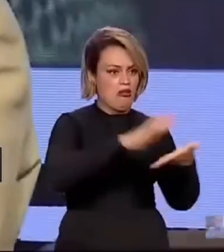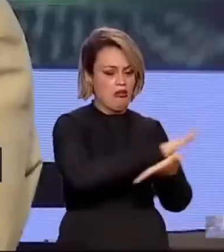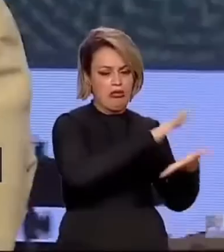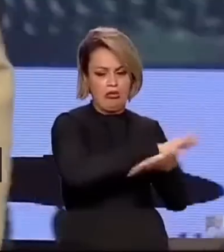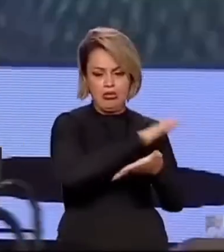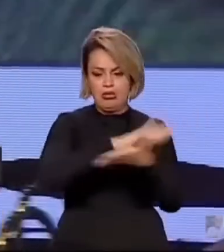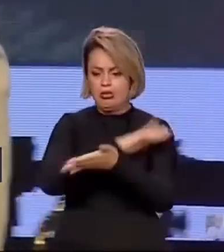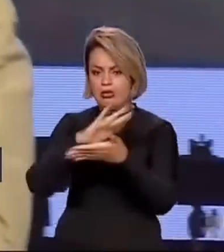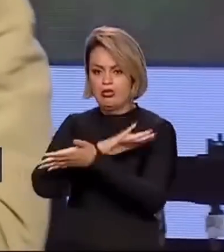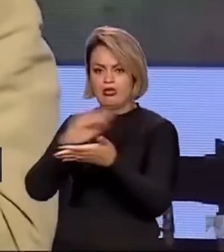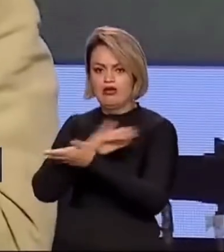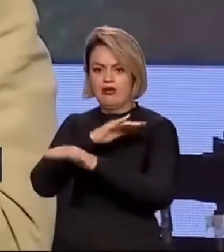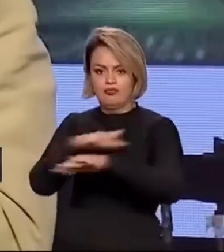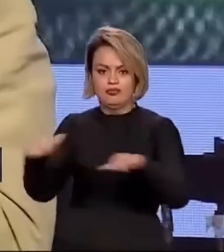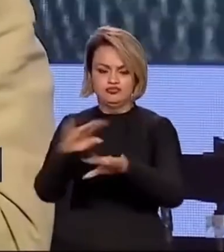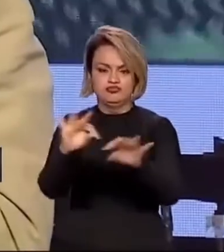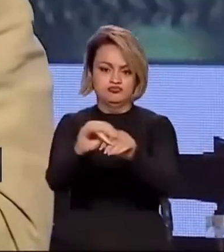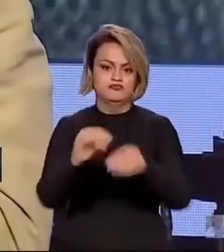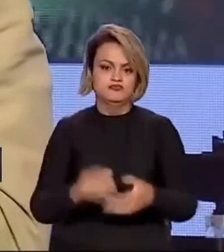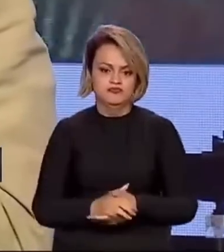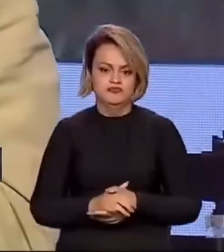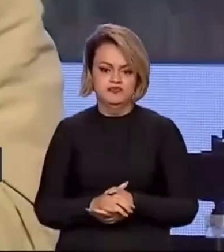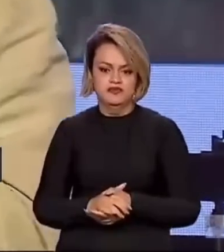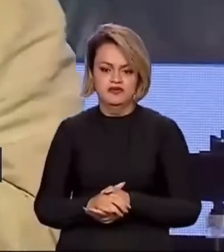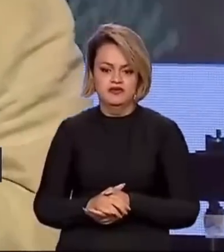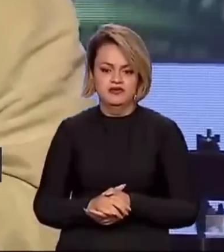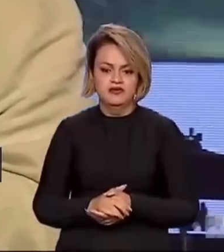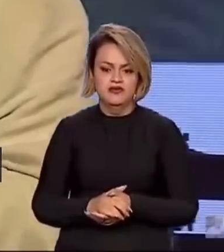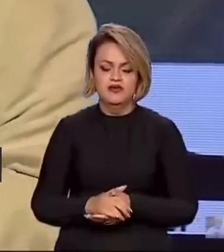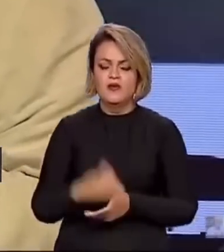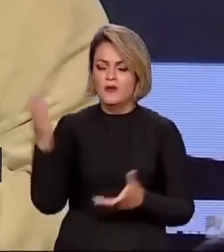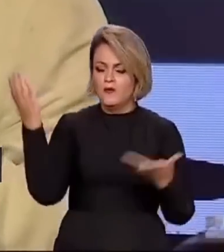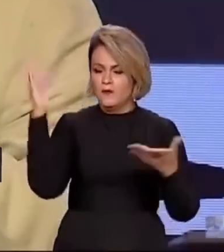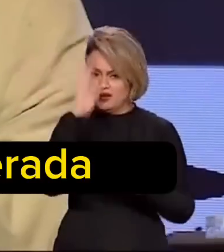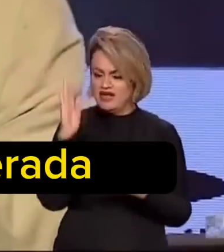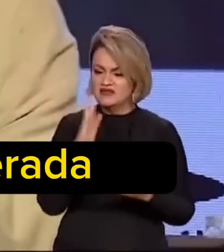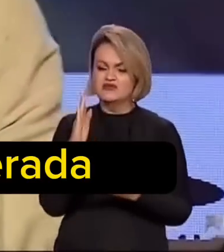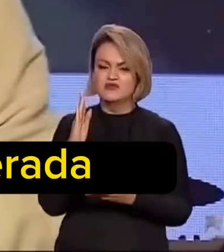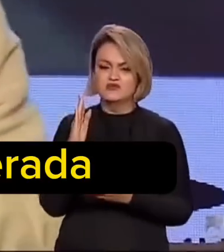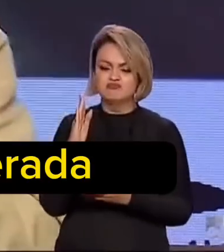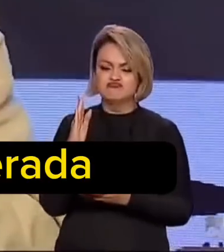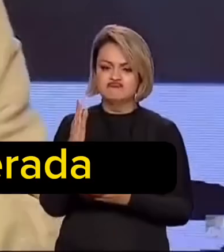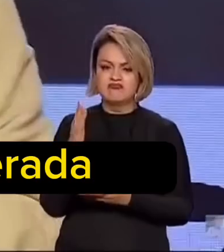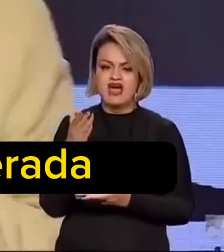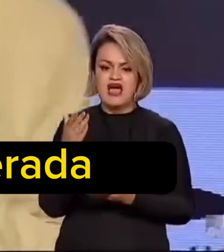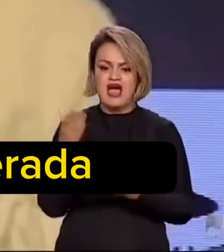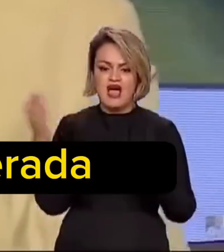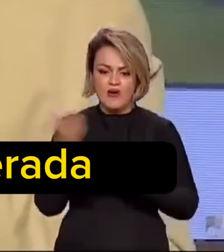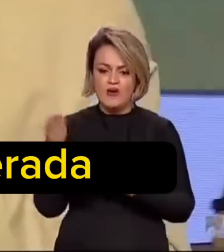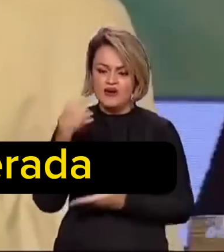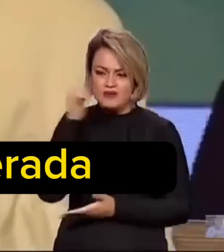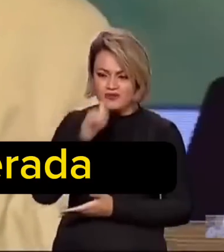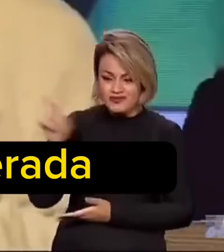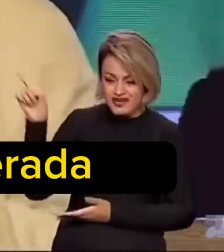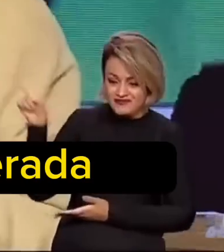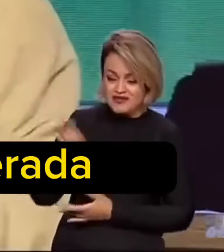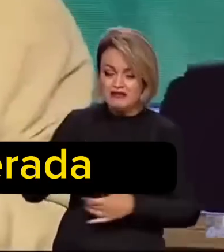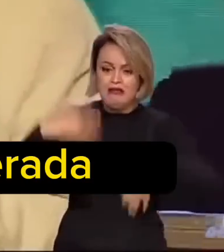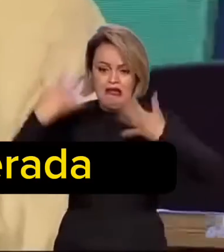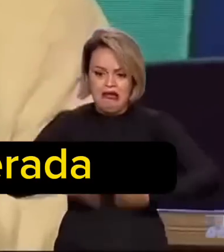destruíram tudo o que nós fizemos. Esse país gerou mulheres como